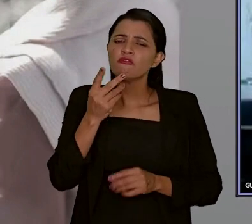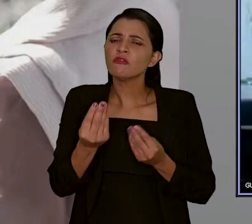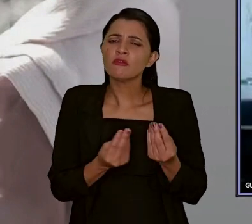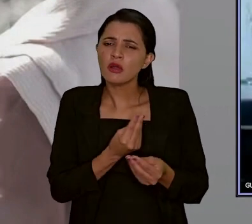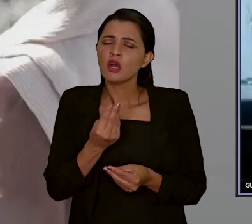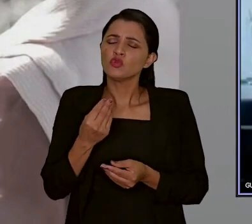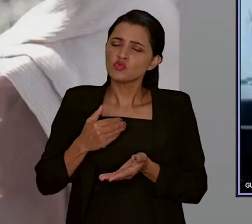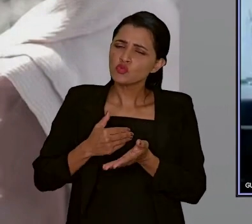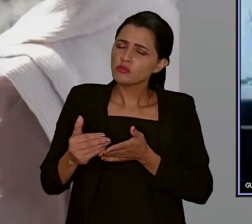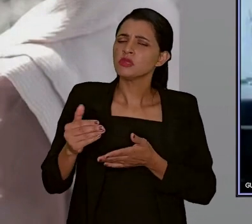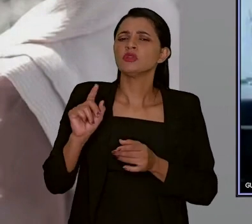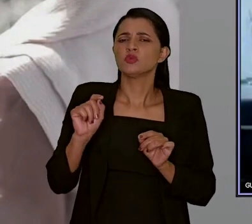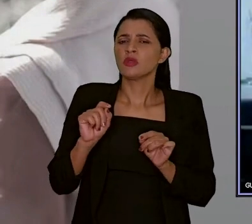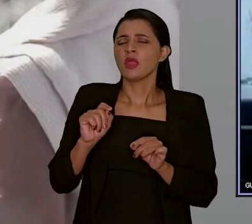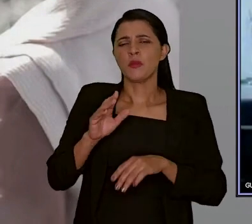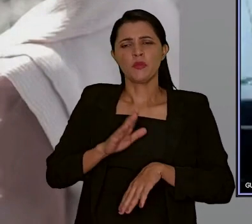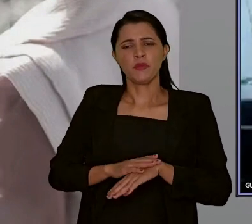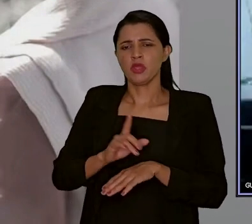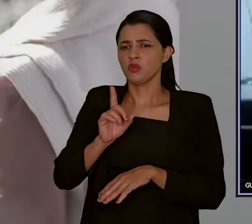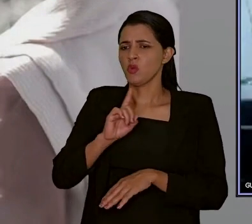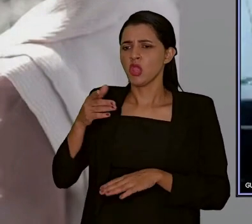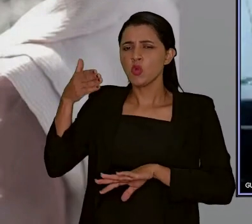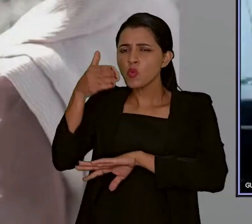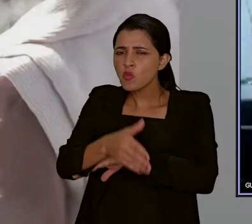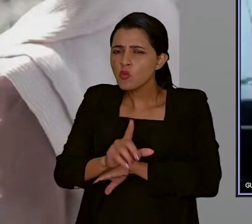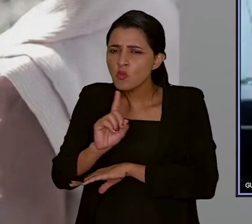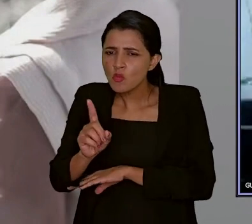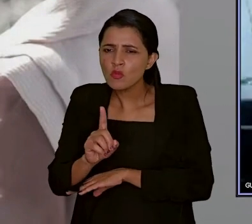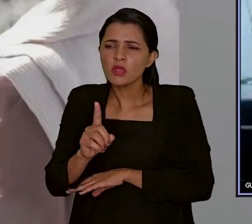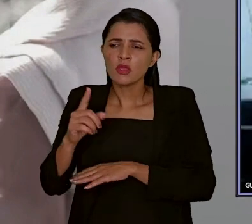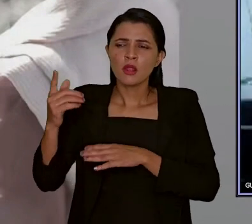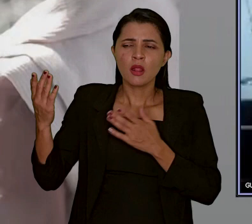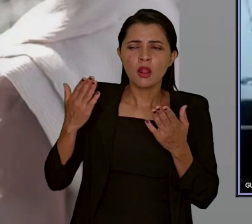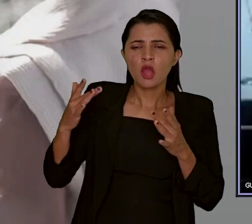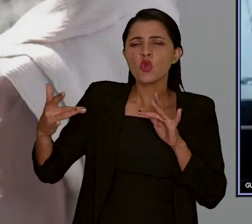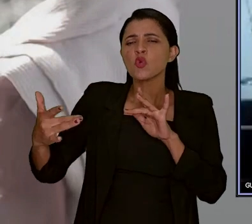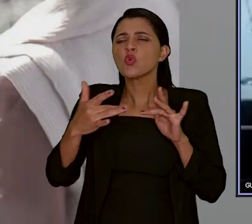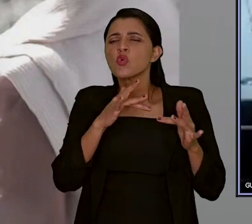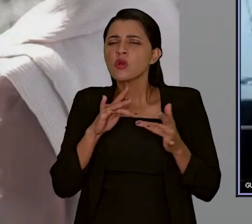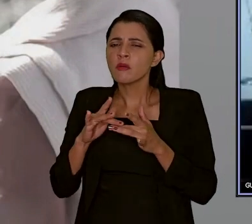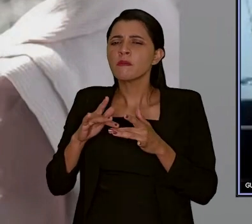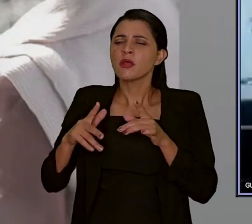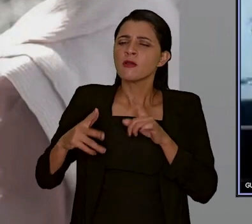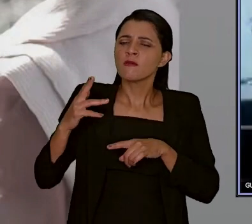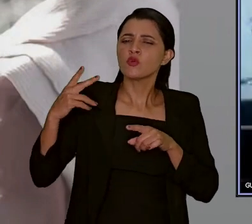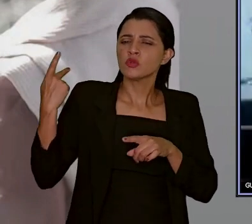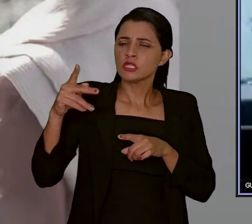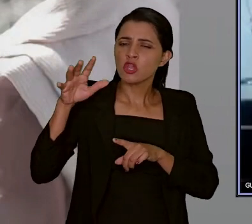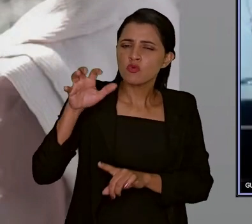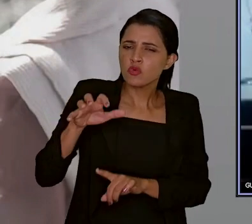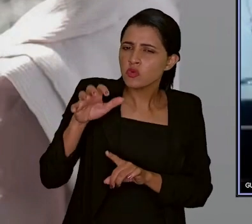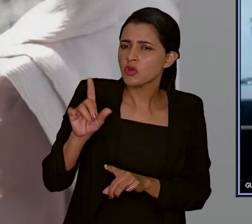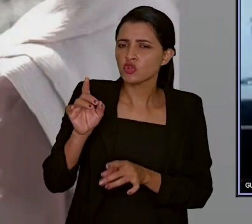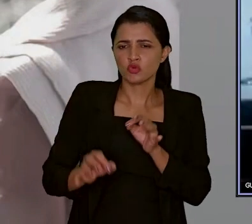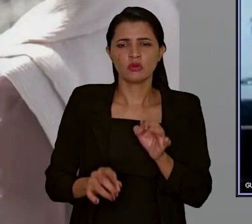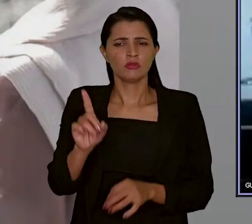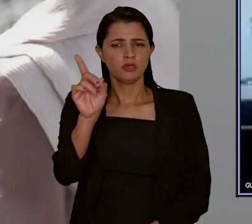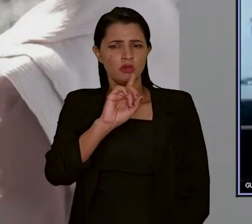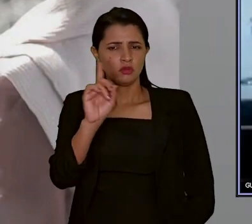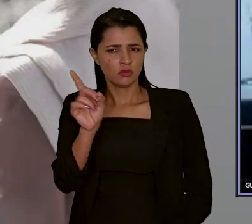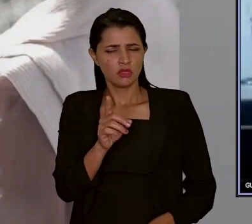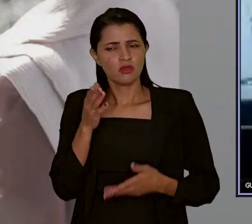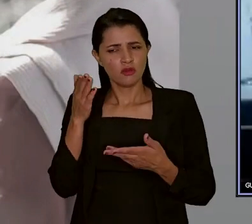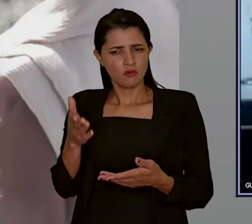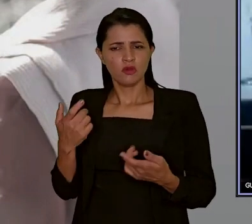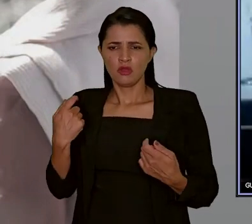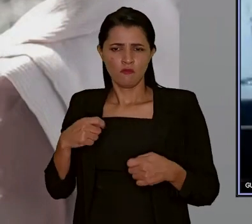início: olha, em nenhum momento eu estou aqui fazendo contato para interferir no seu julgamento. Né? Obviamente, você, no exercício da sua